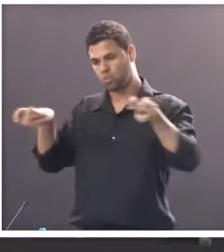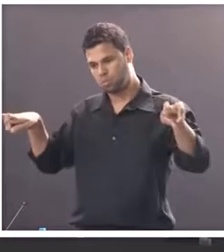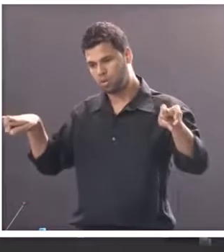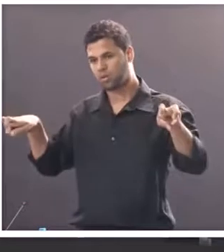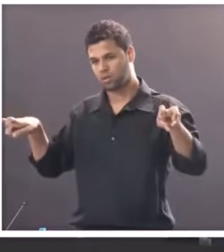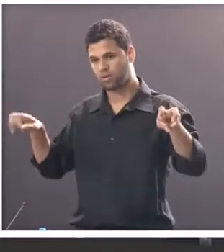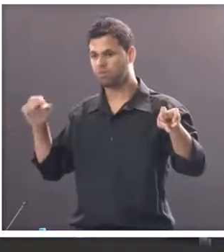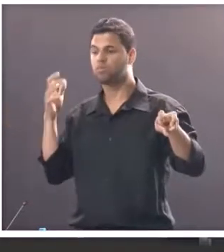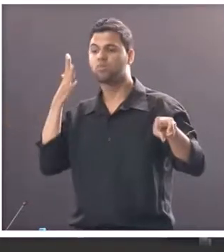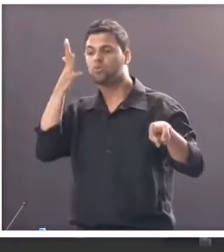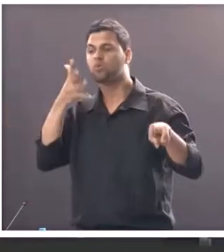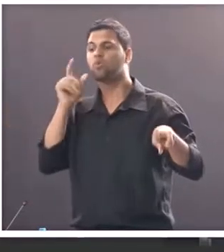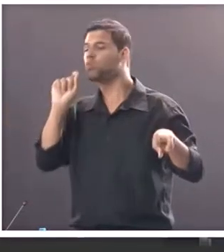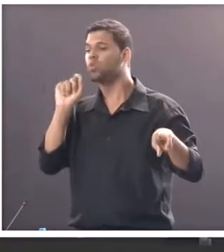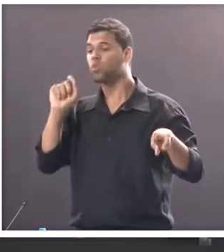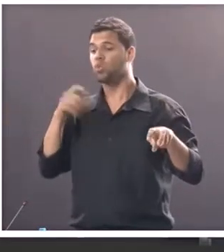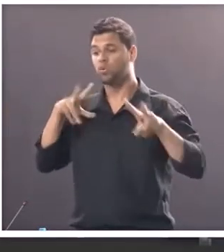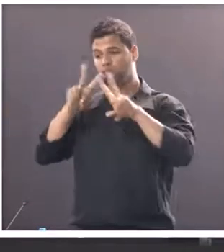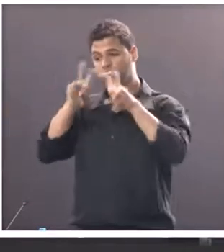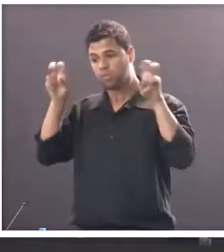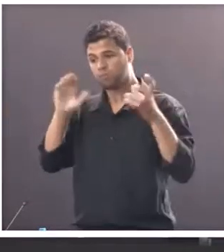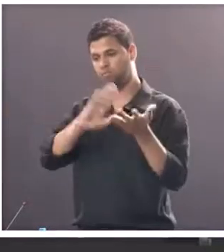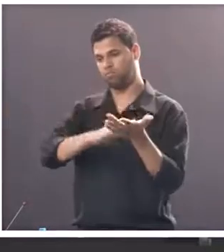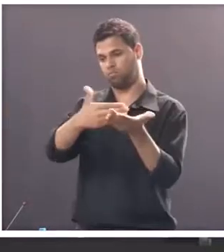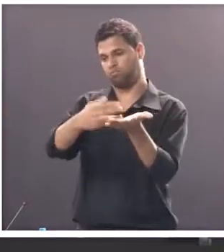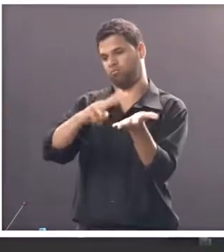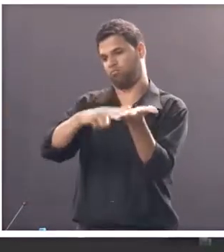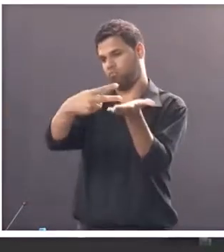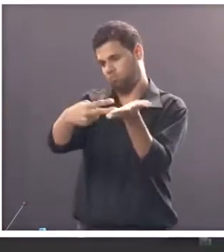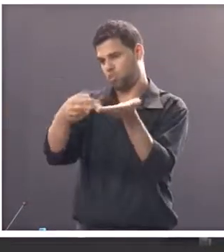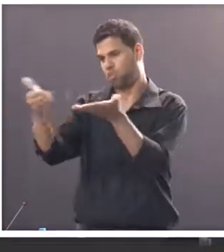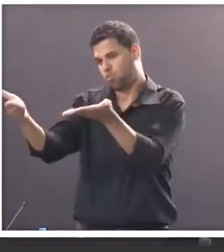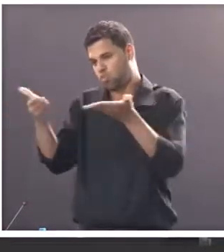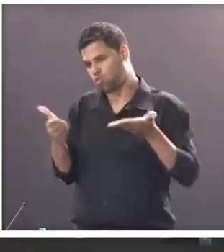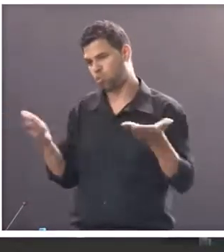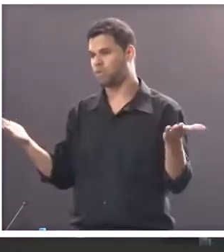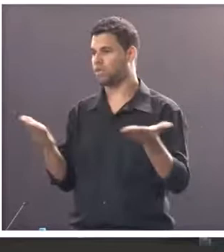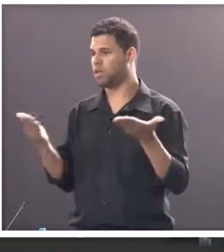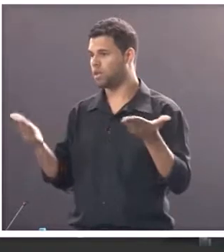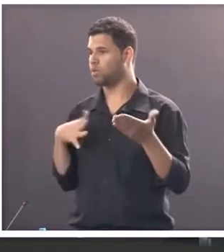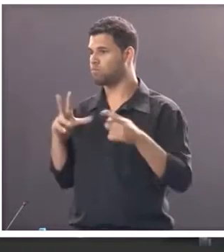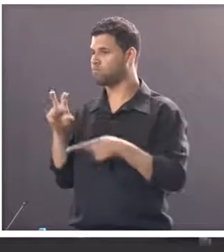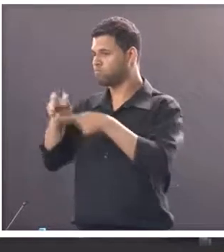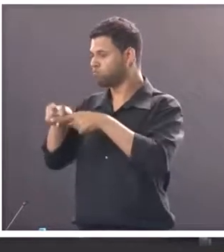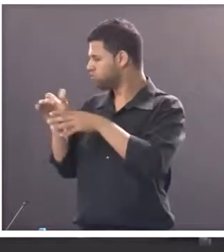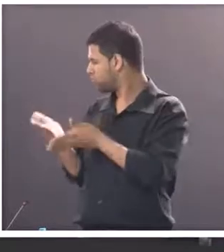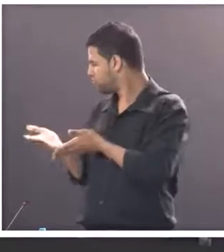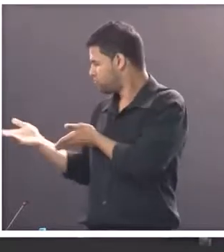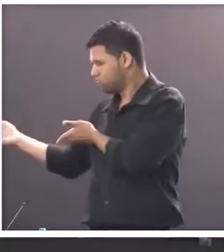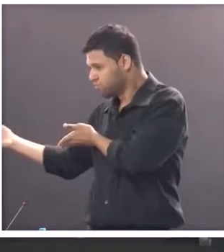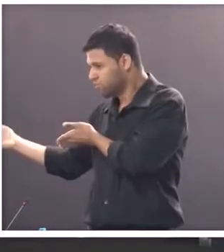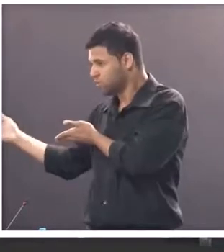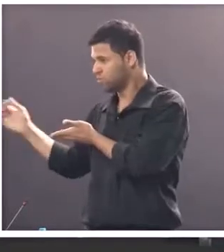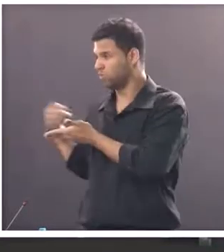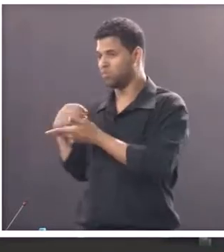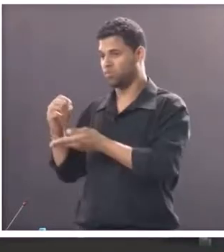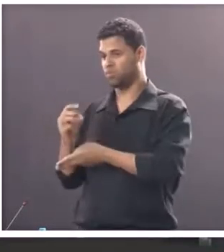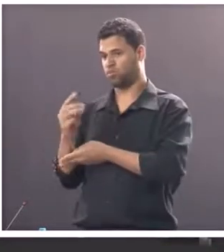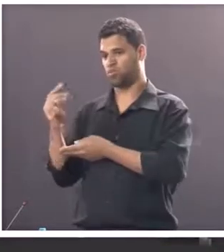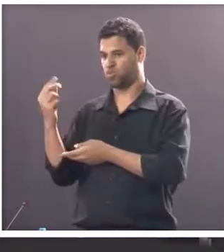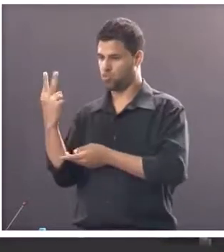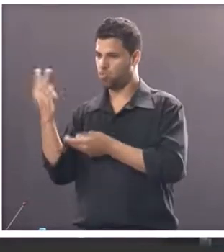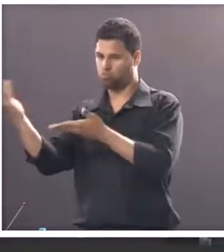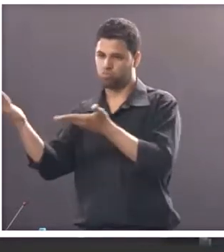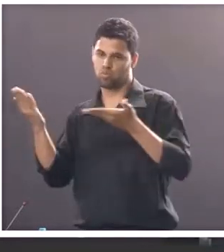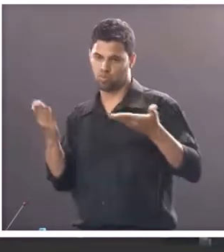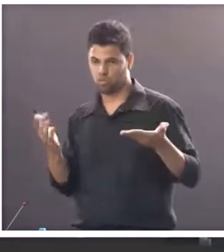redonda Interpretação e Tradução. Convido agora para tomar assento à mesa nossos queridos convidados.